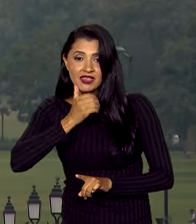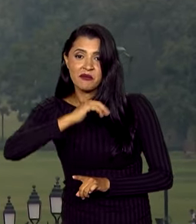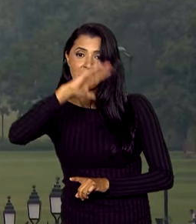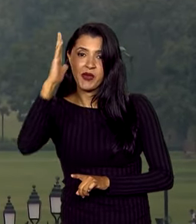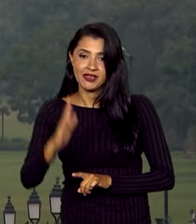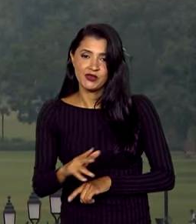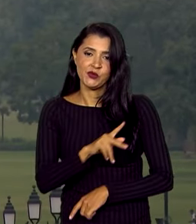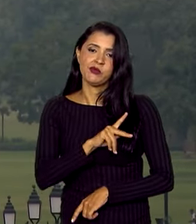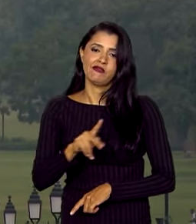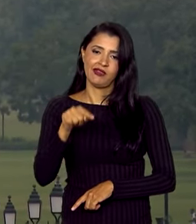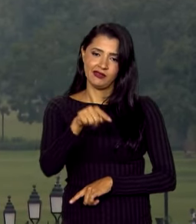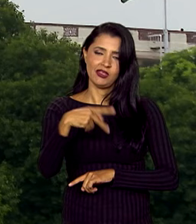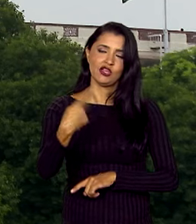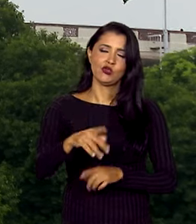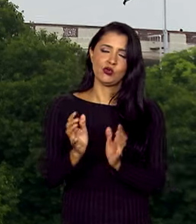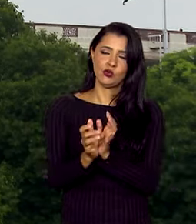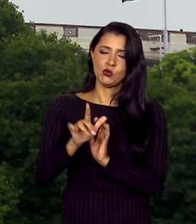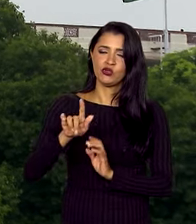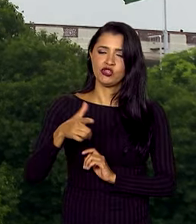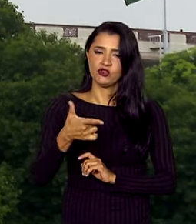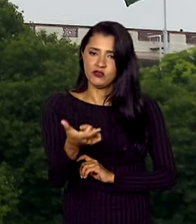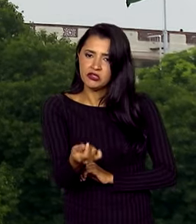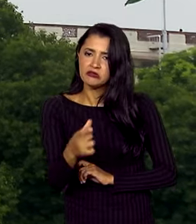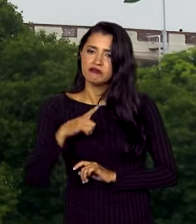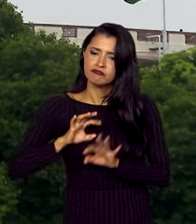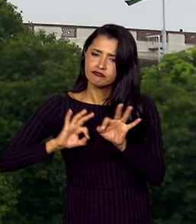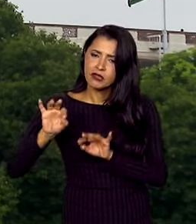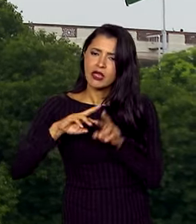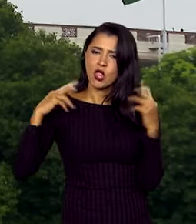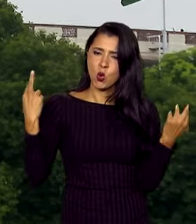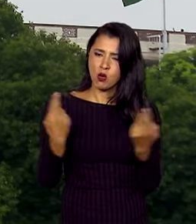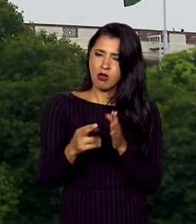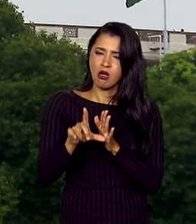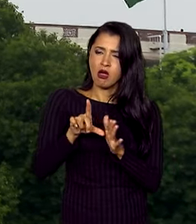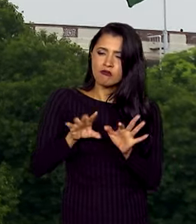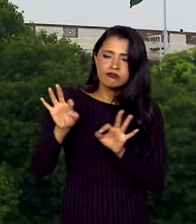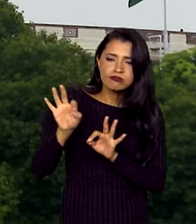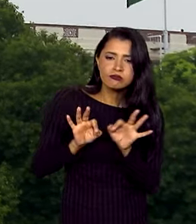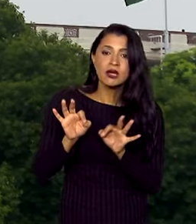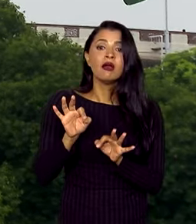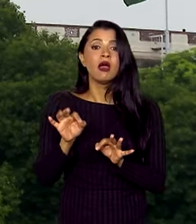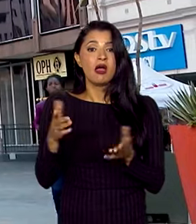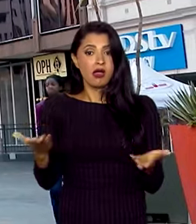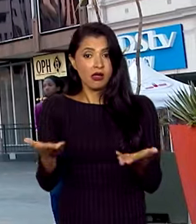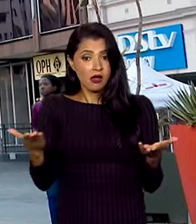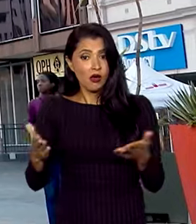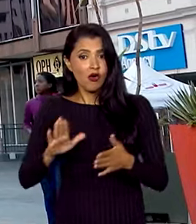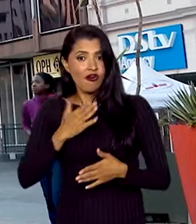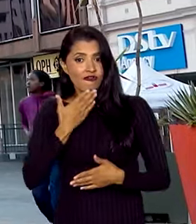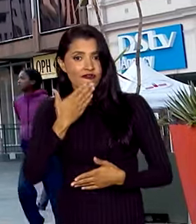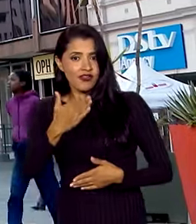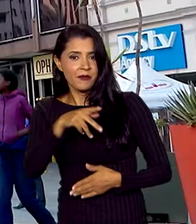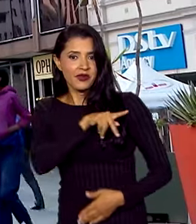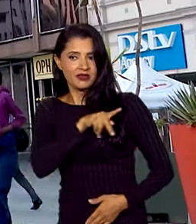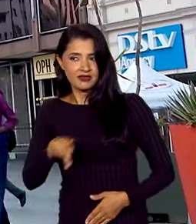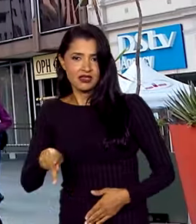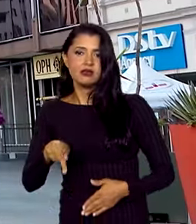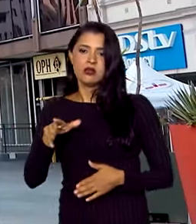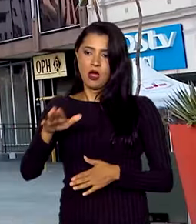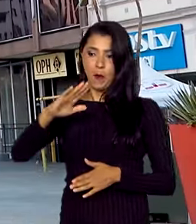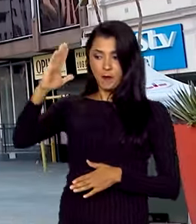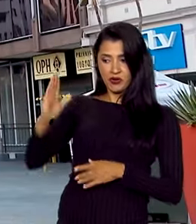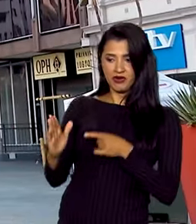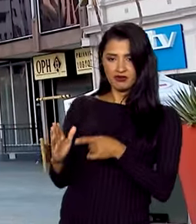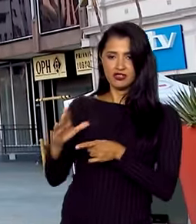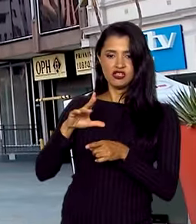tem promovido aí uma série de reuniões preparatórias. E à frente da presidência do bloco, o Brasil adotou o